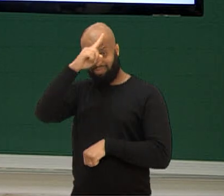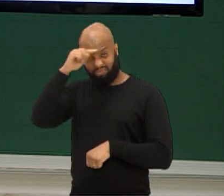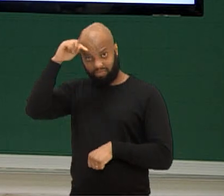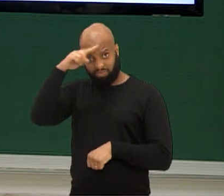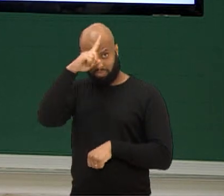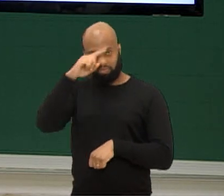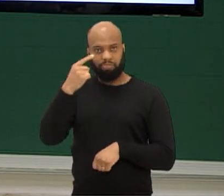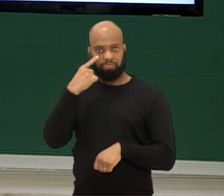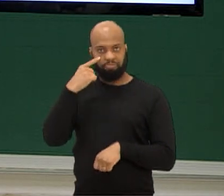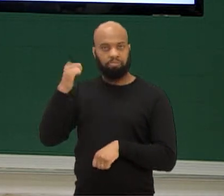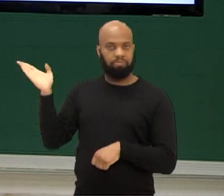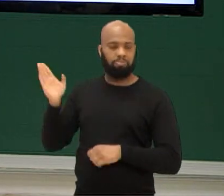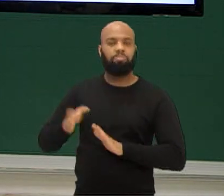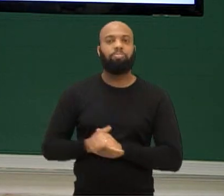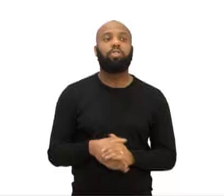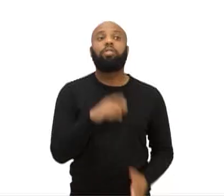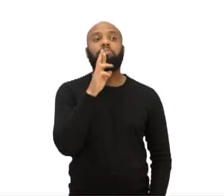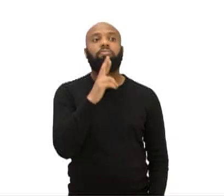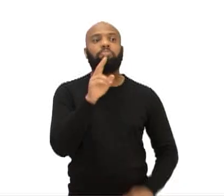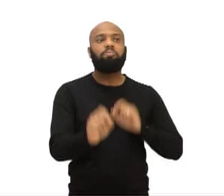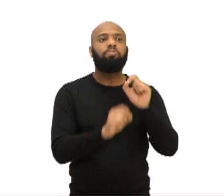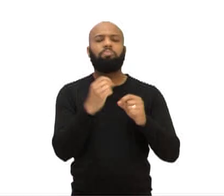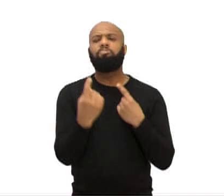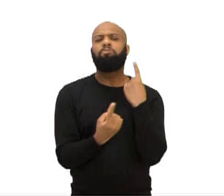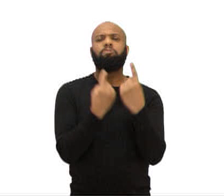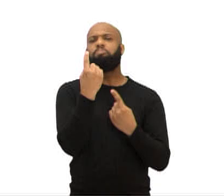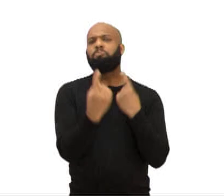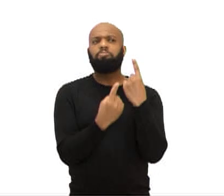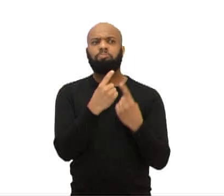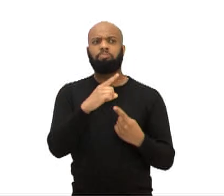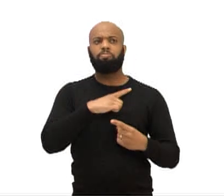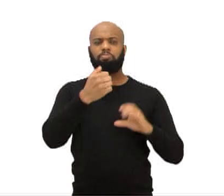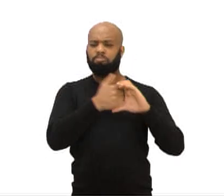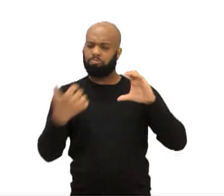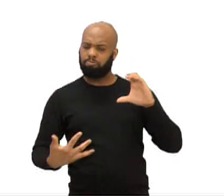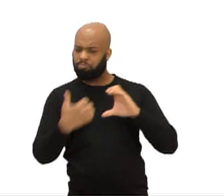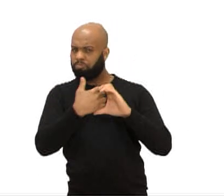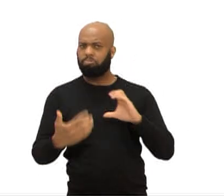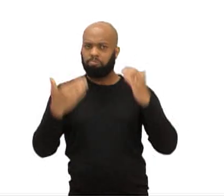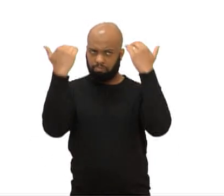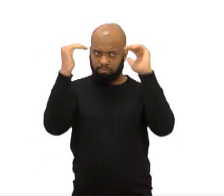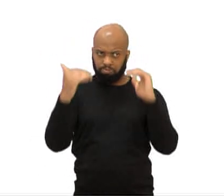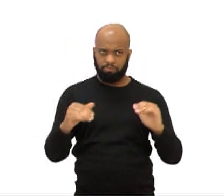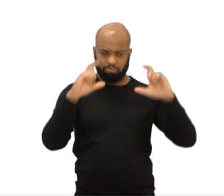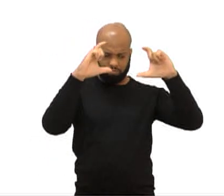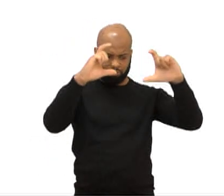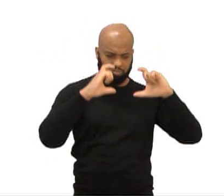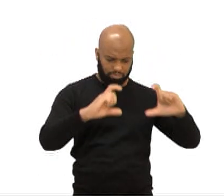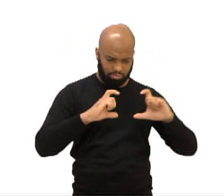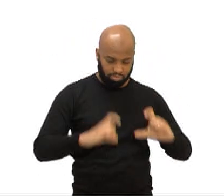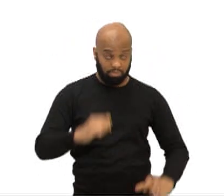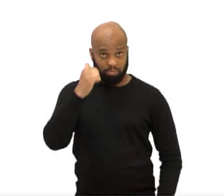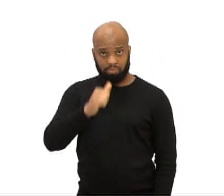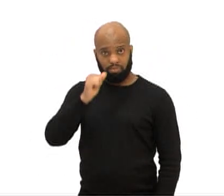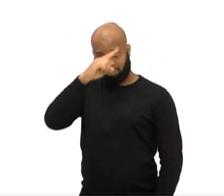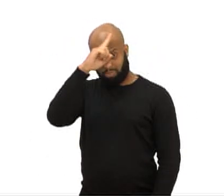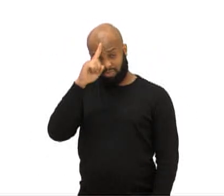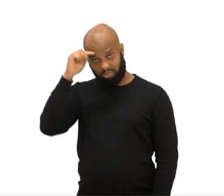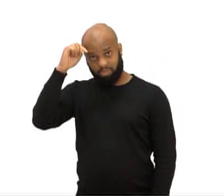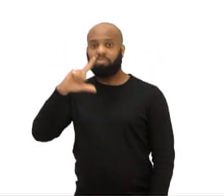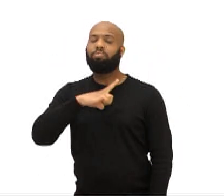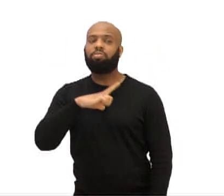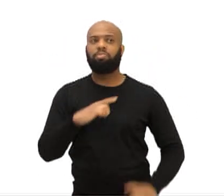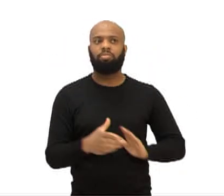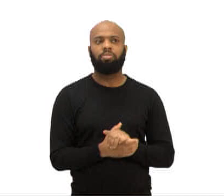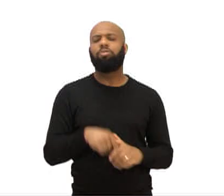ali para o autorretrato e respondam quais de las características abaixo a pintora parece ter.